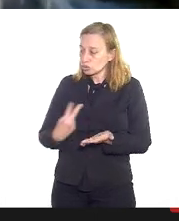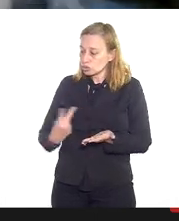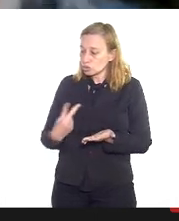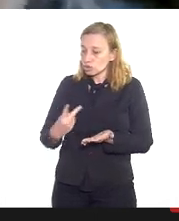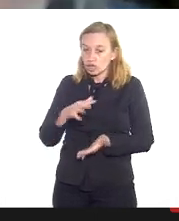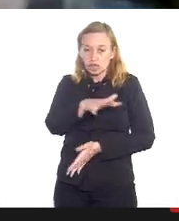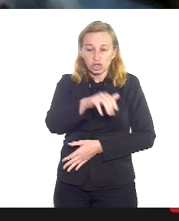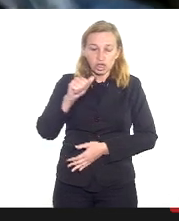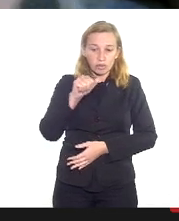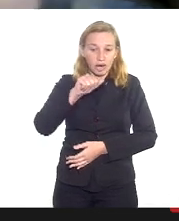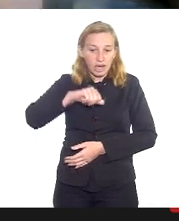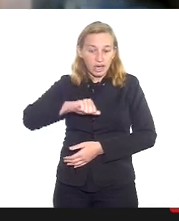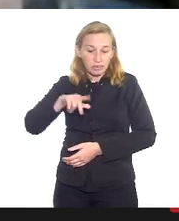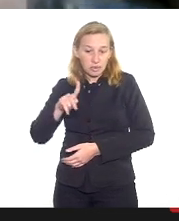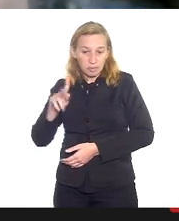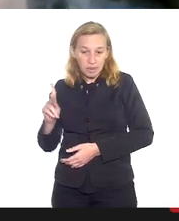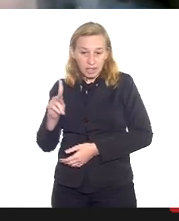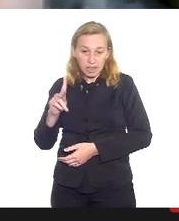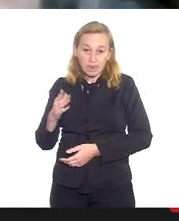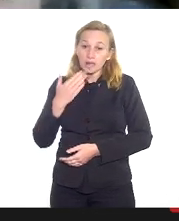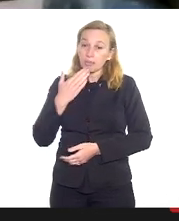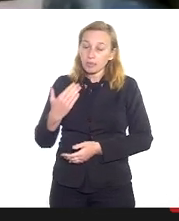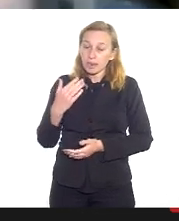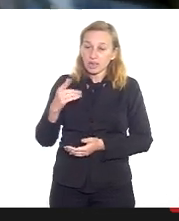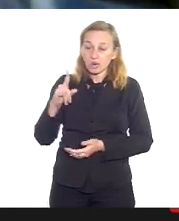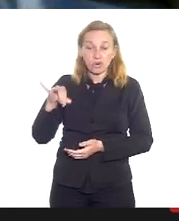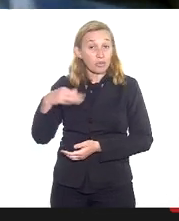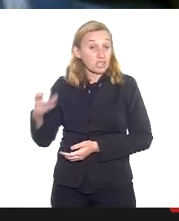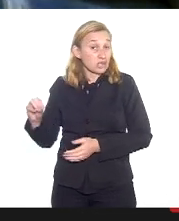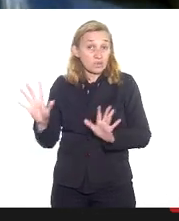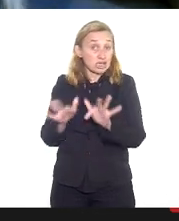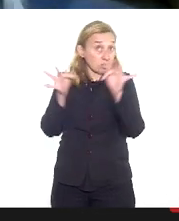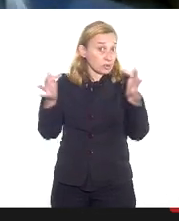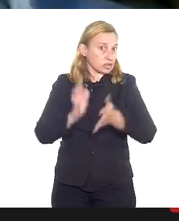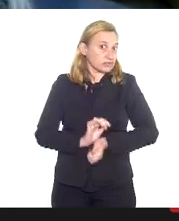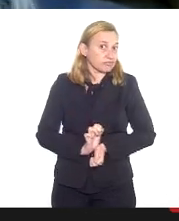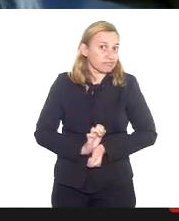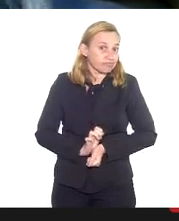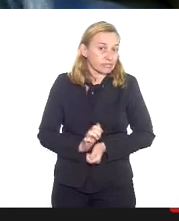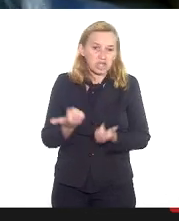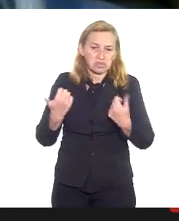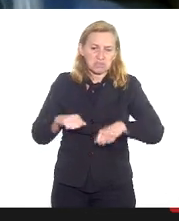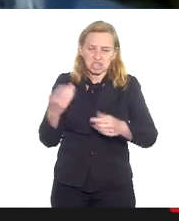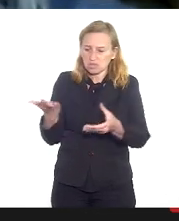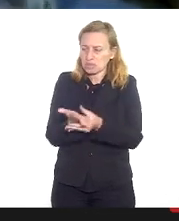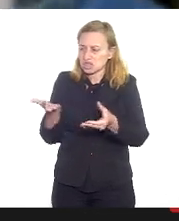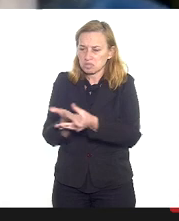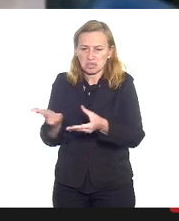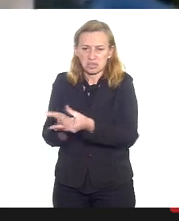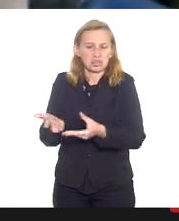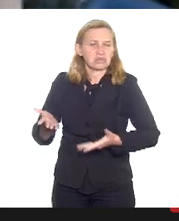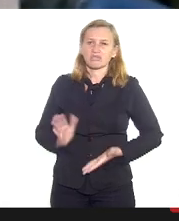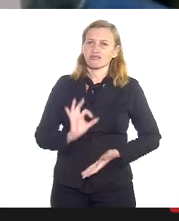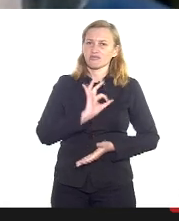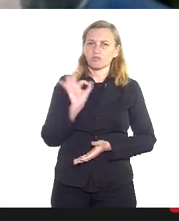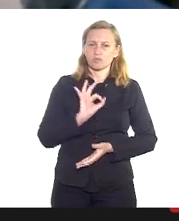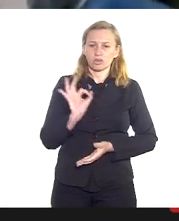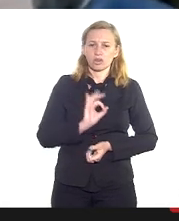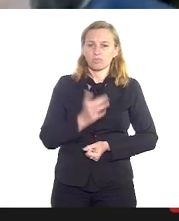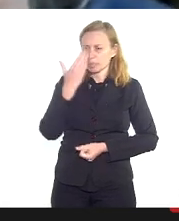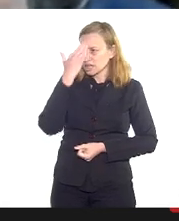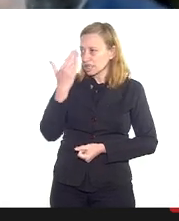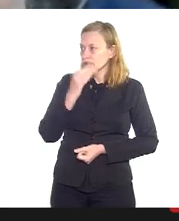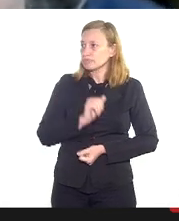MP, leva seu juízo e pede sua homologação. Simples, não precisa ir de processo a processo.